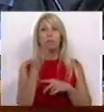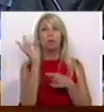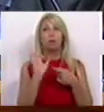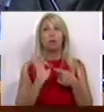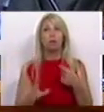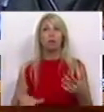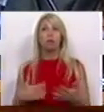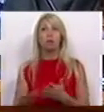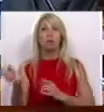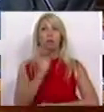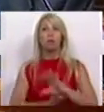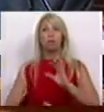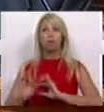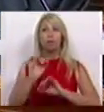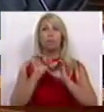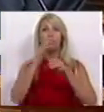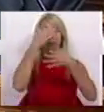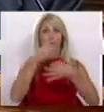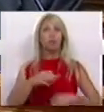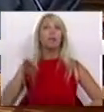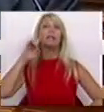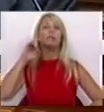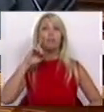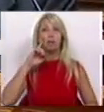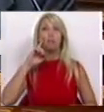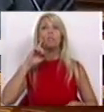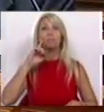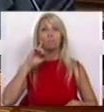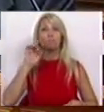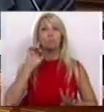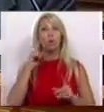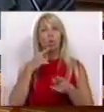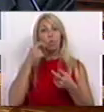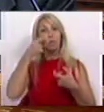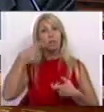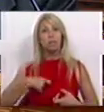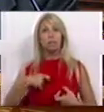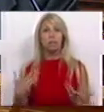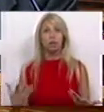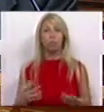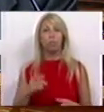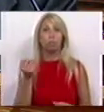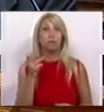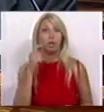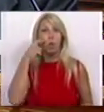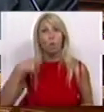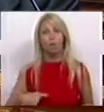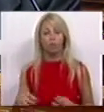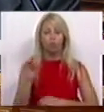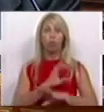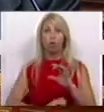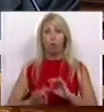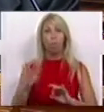caracterizam a Europa na sua dignidade e defesa e proteção do ser humano. A Europa, particularmente Portugal, é